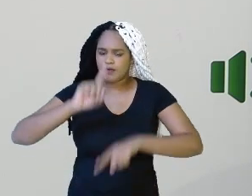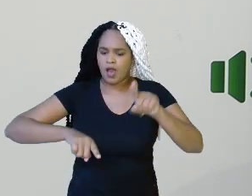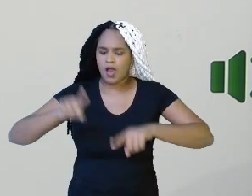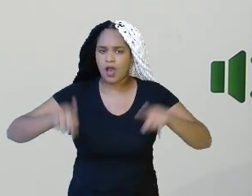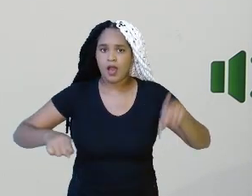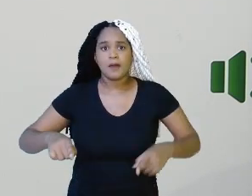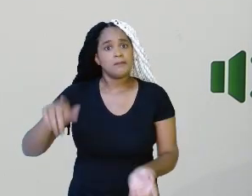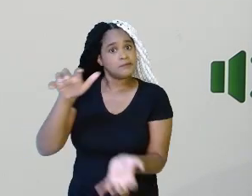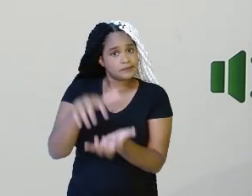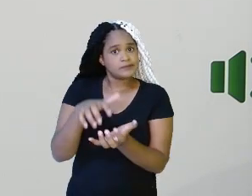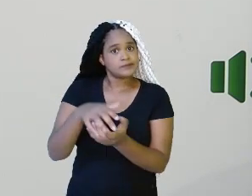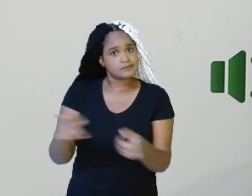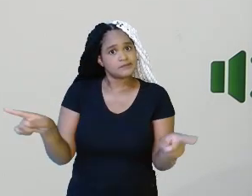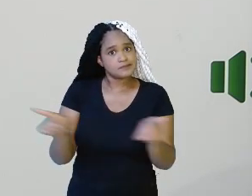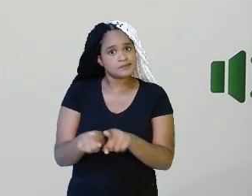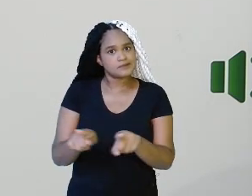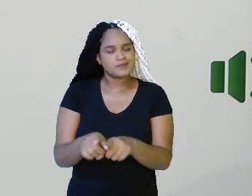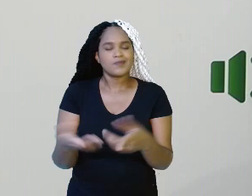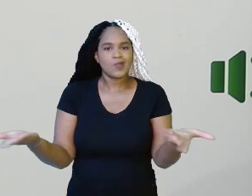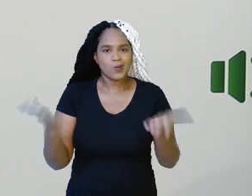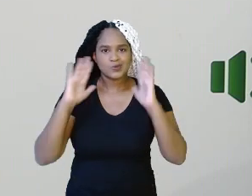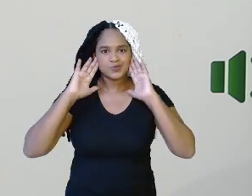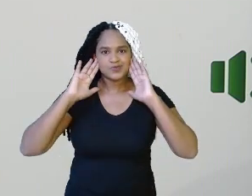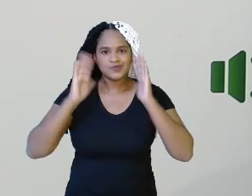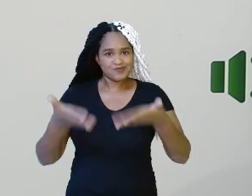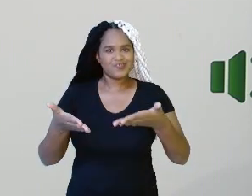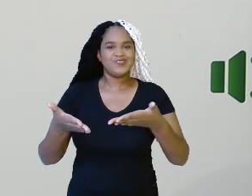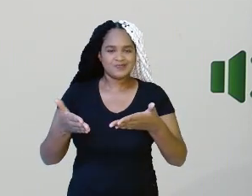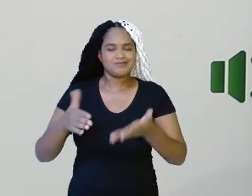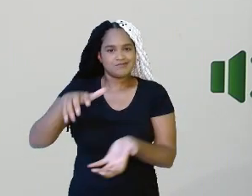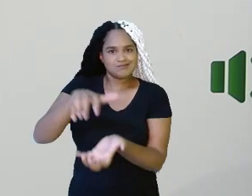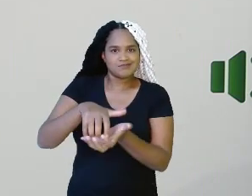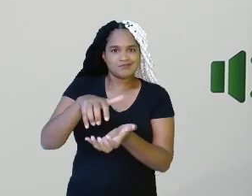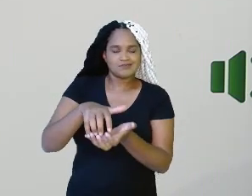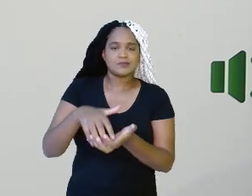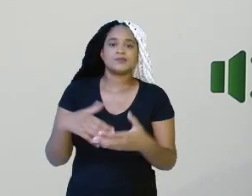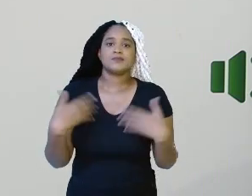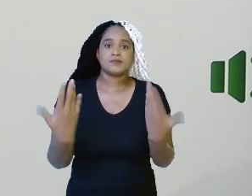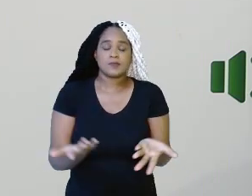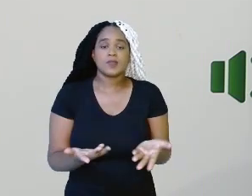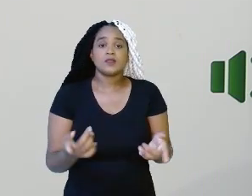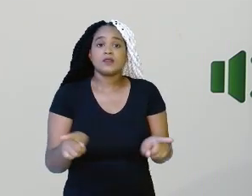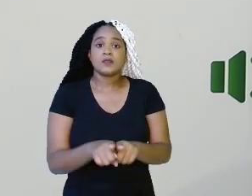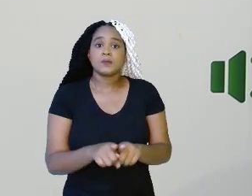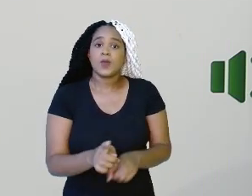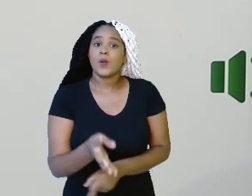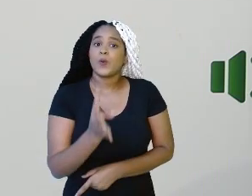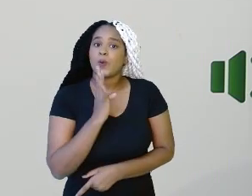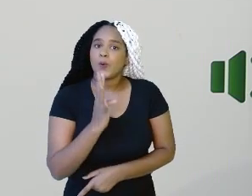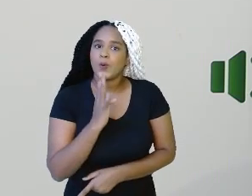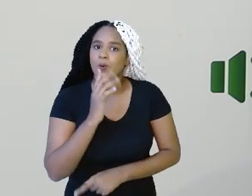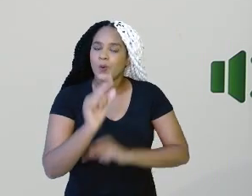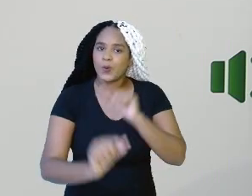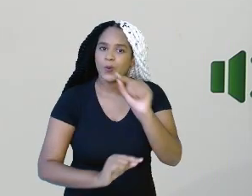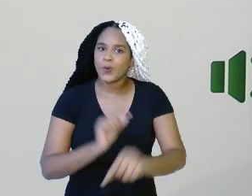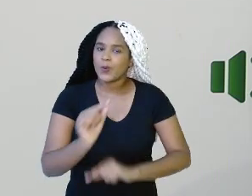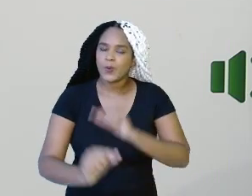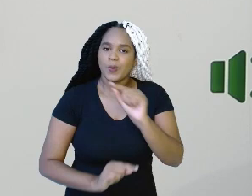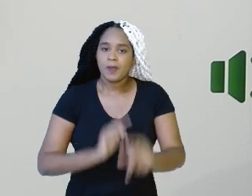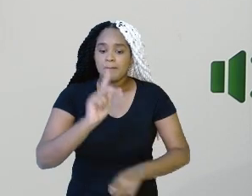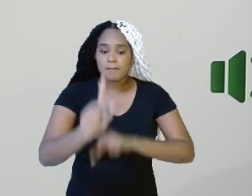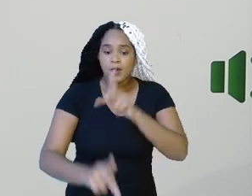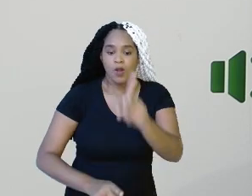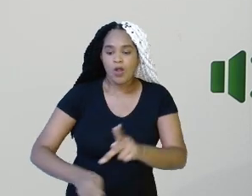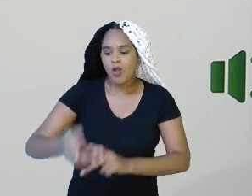bom? Em Pernambuco também. A gente vai falar um pouquinho sobre eles e um pouco nós vamos também conhecer do passado,